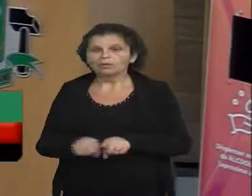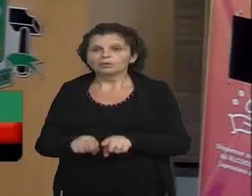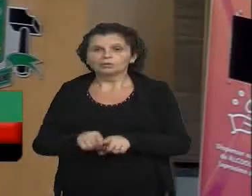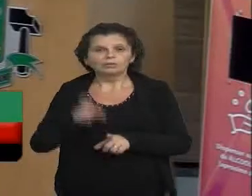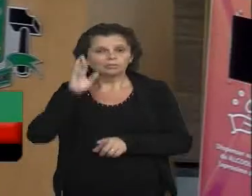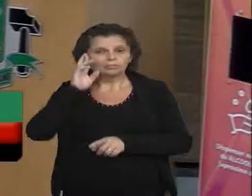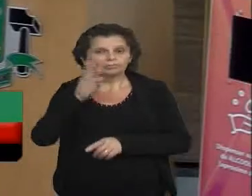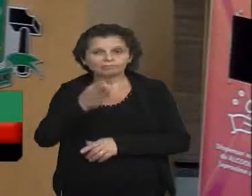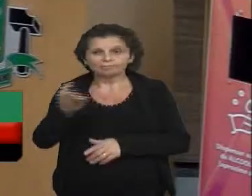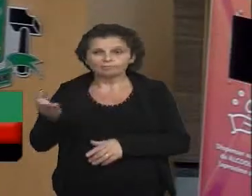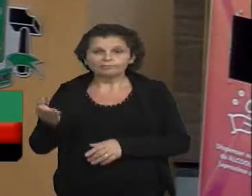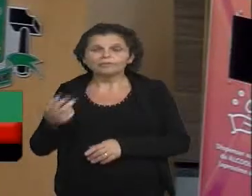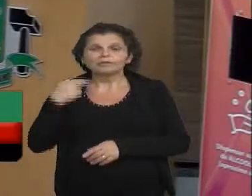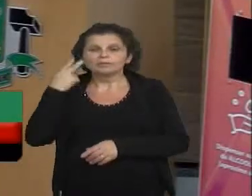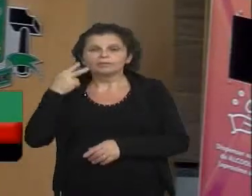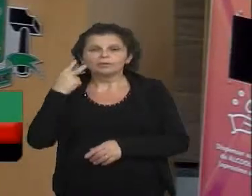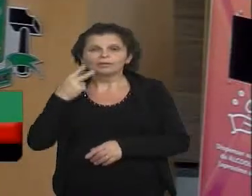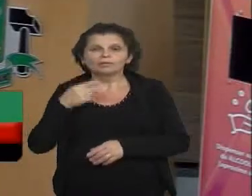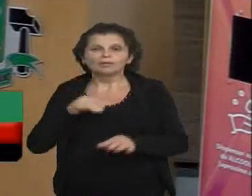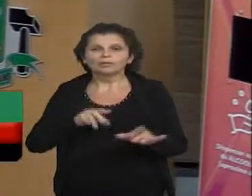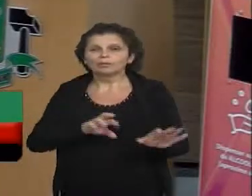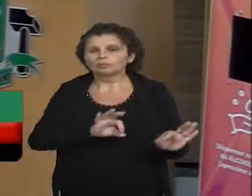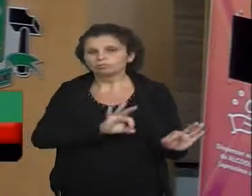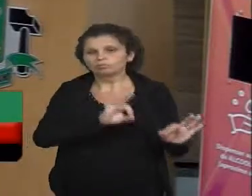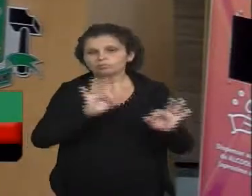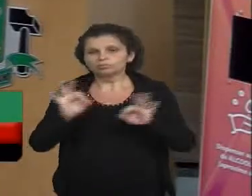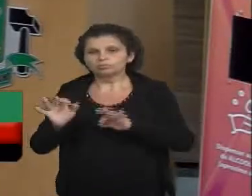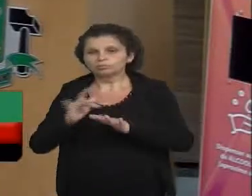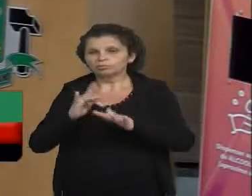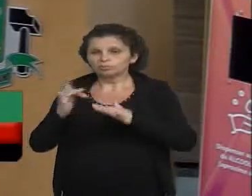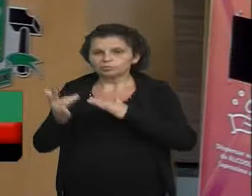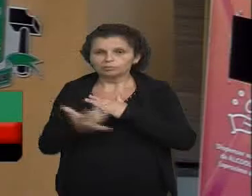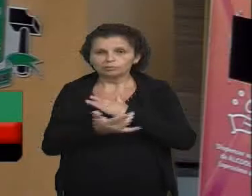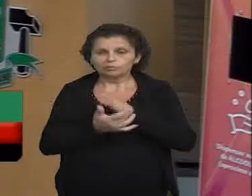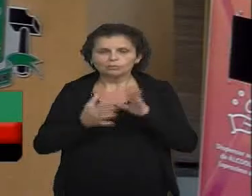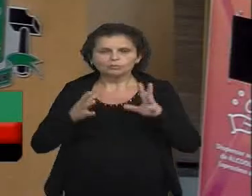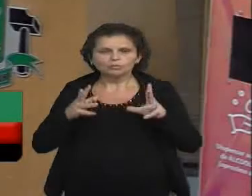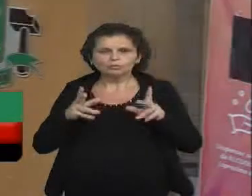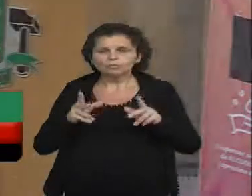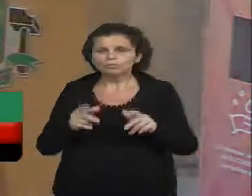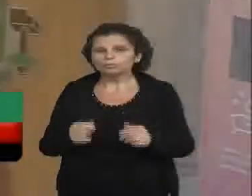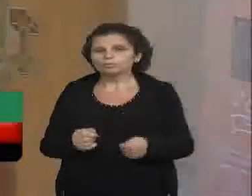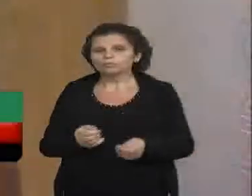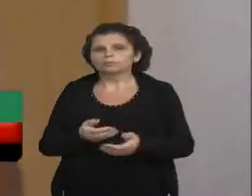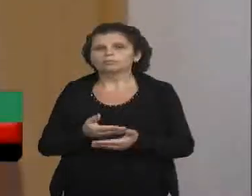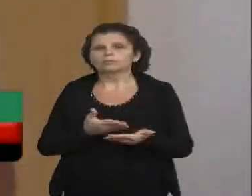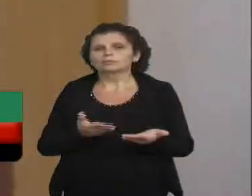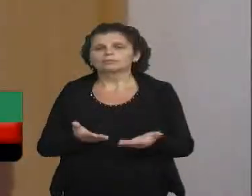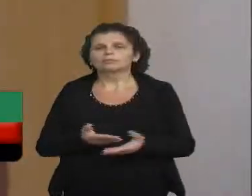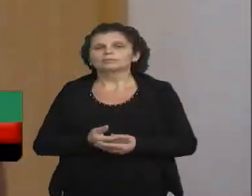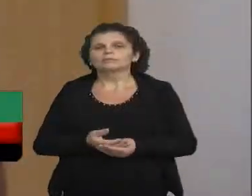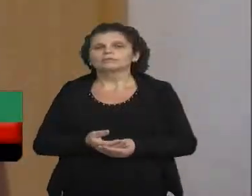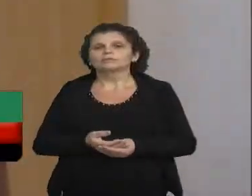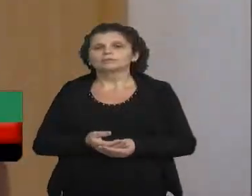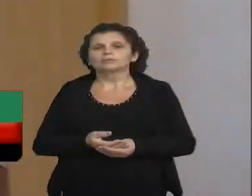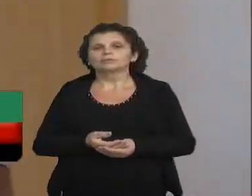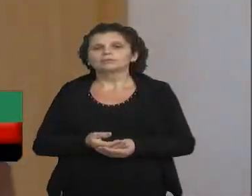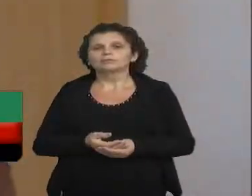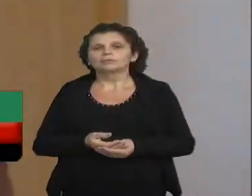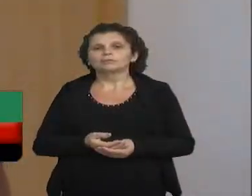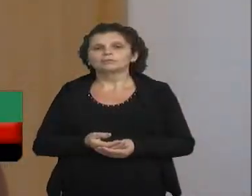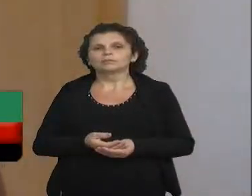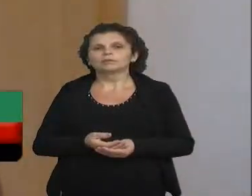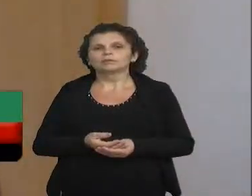senhoras e senhores vereadores, aos internautas, ao público presente. Ao público presente,